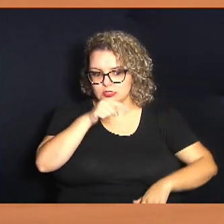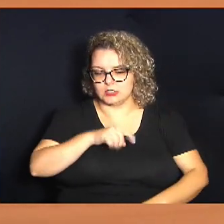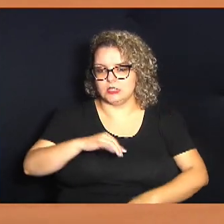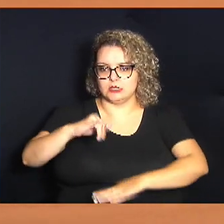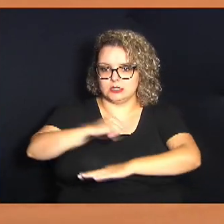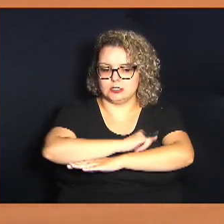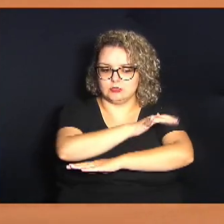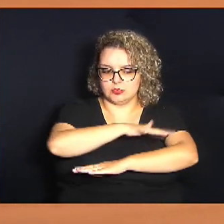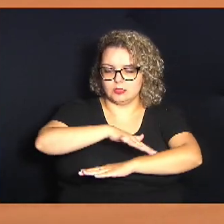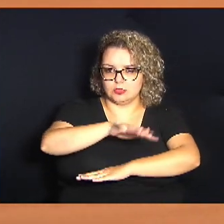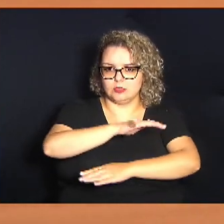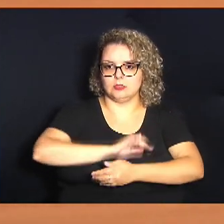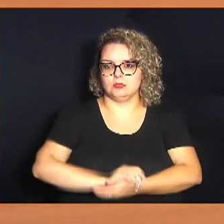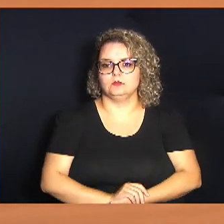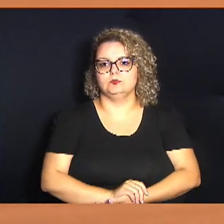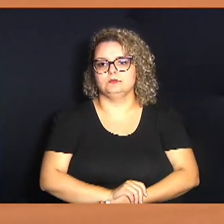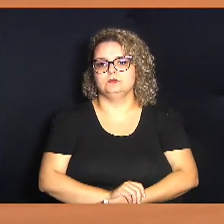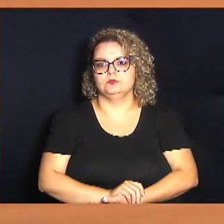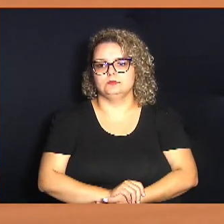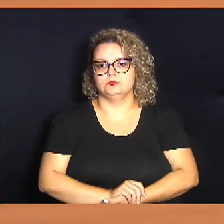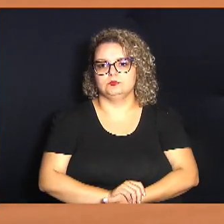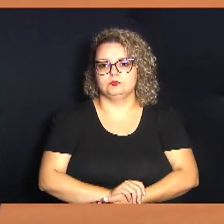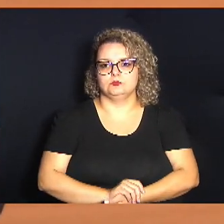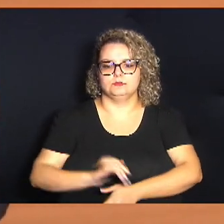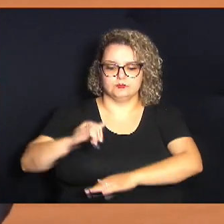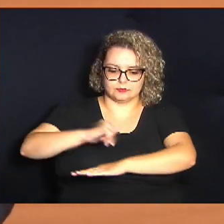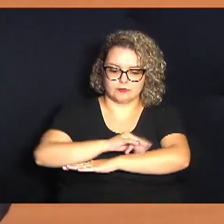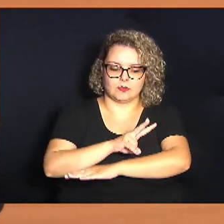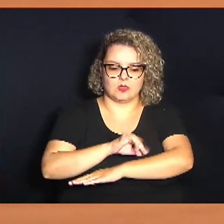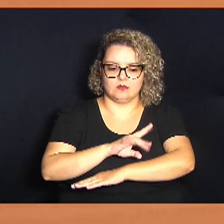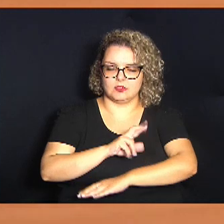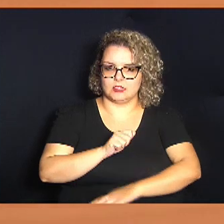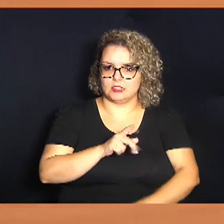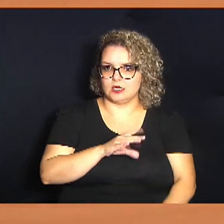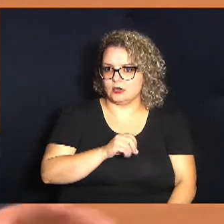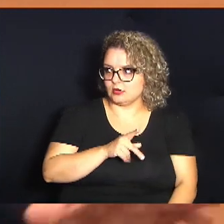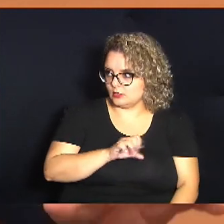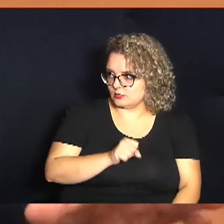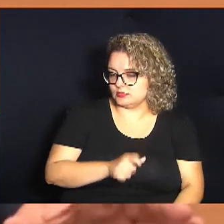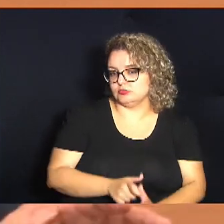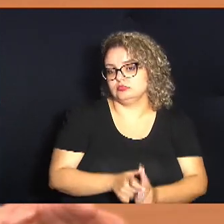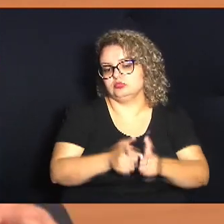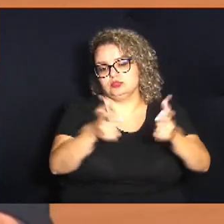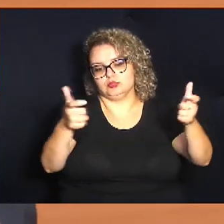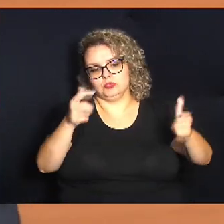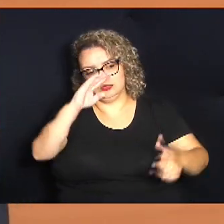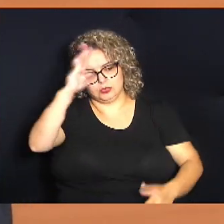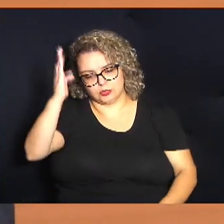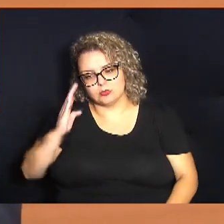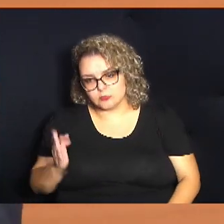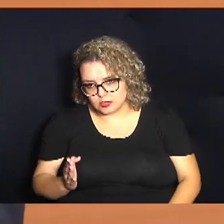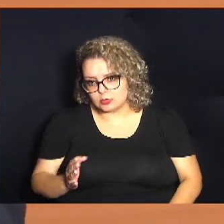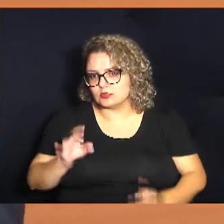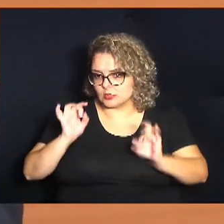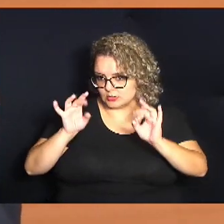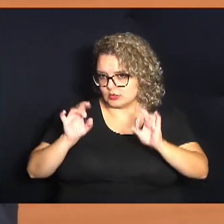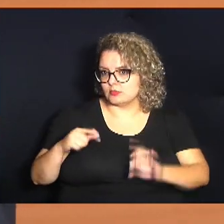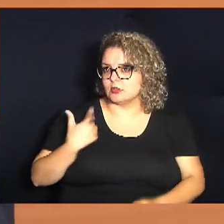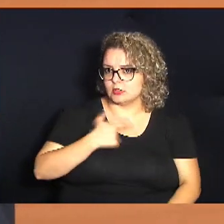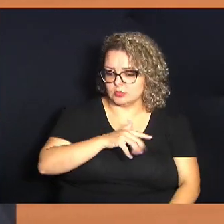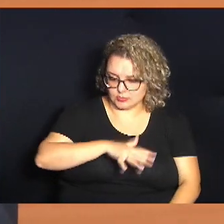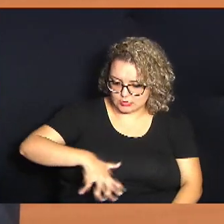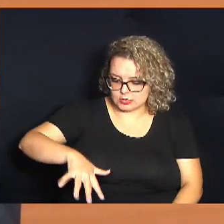A região do o aeroporto de Viracopos é um dos maiores vetores de crescimento do Brasil e especialmente da nossa